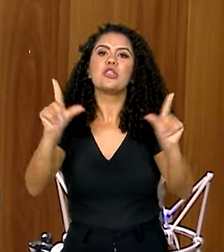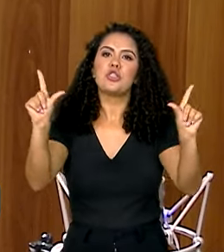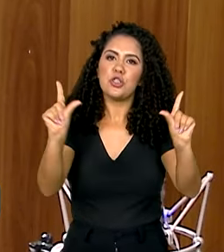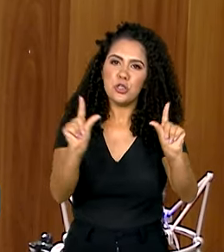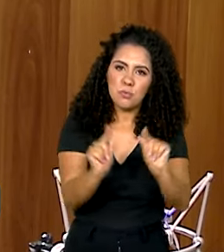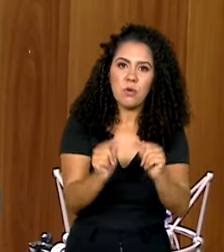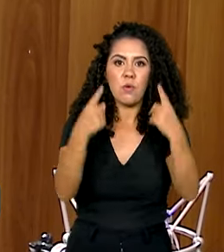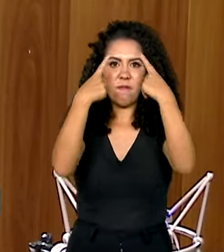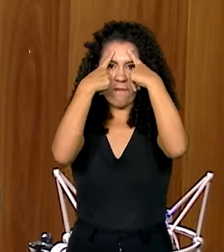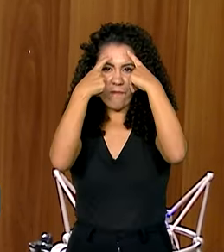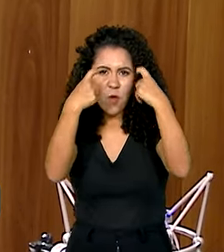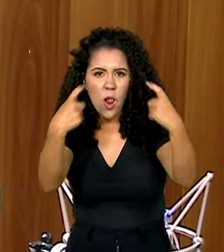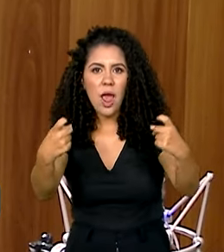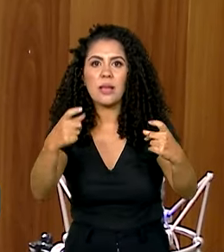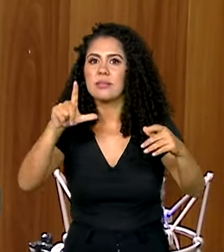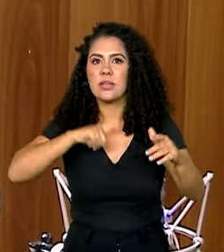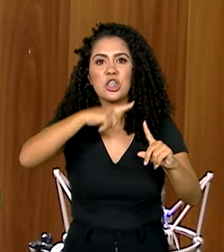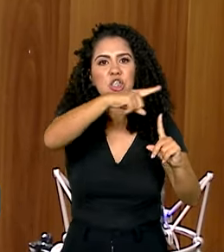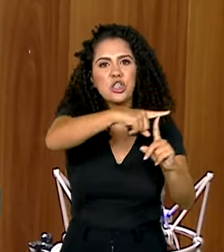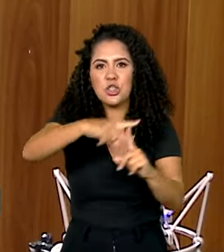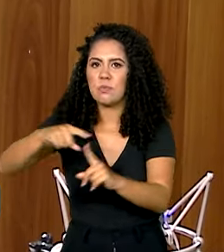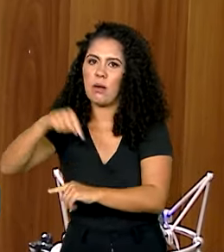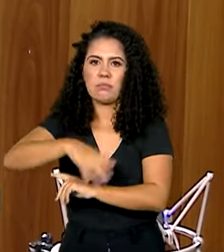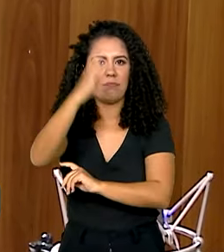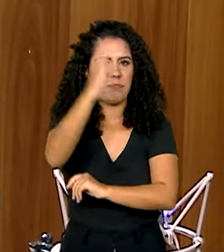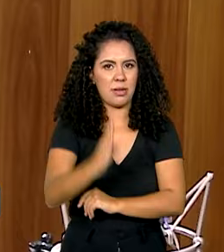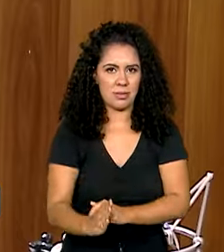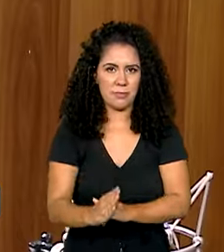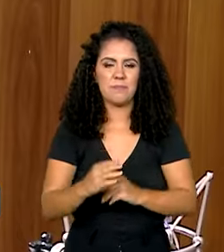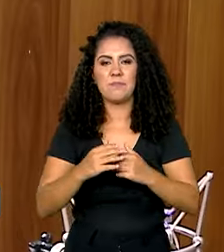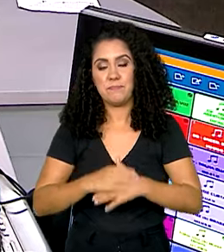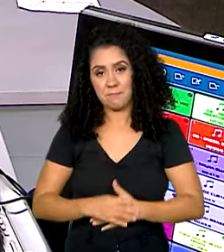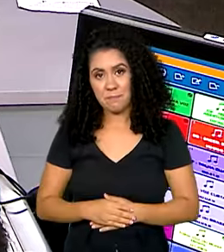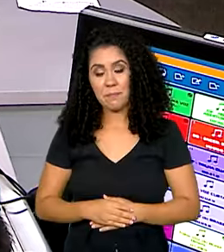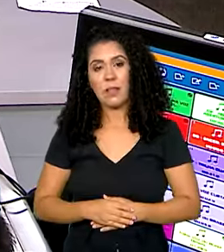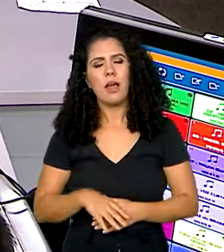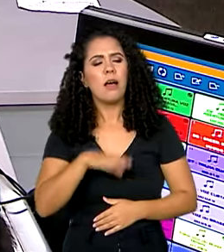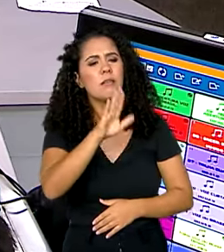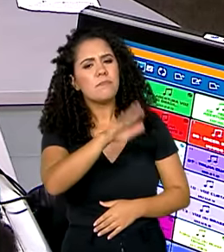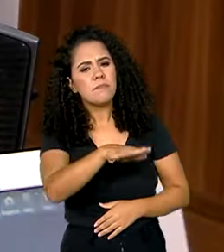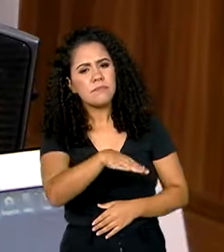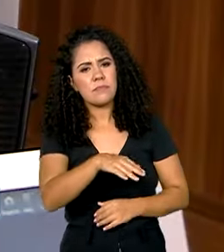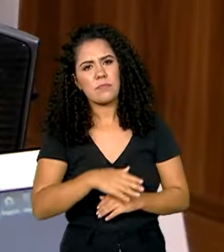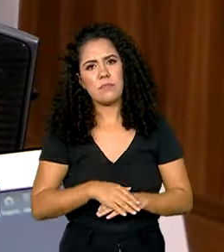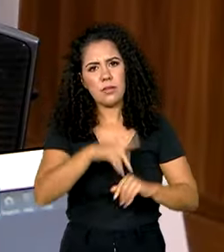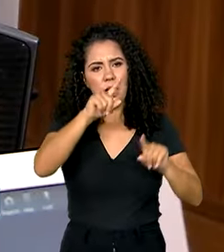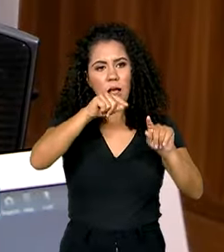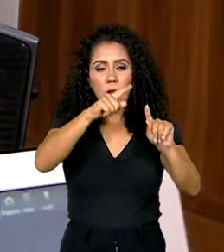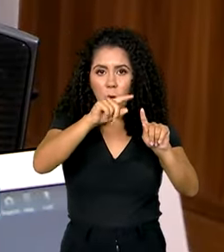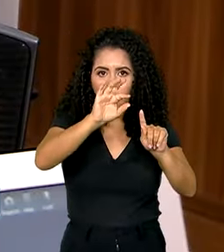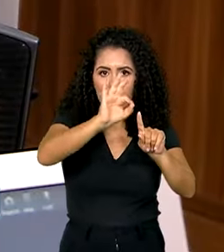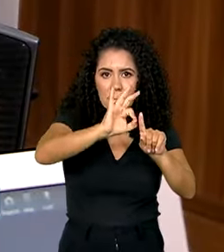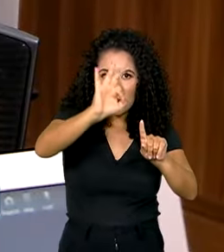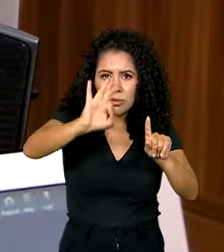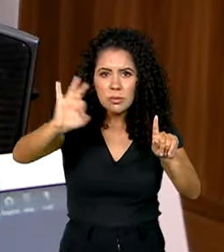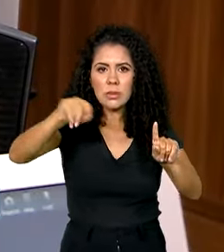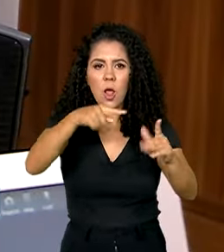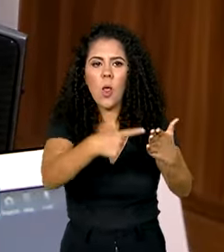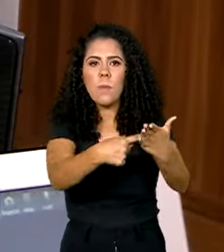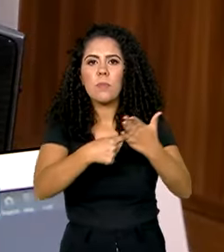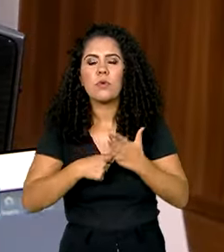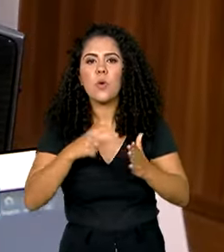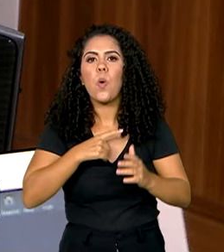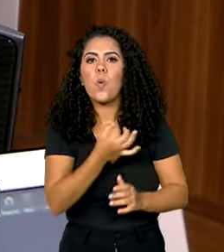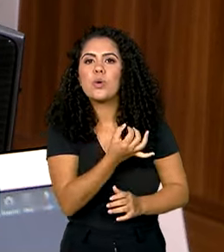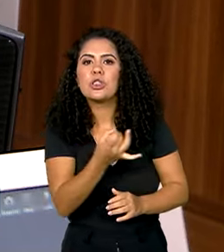reduziu todos os índices de violência do Brasil. Agora, ministro, os indicadores estão sendo apresentados com base no número de